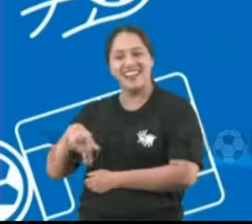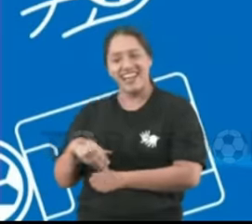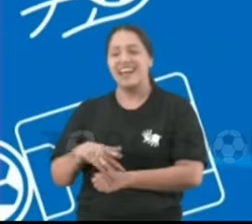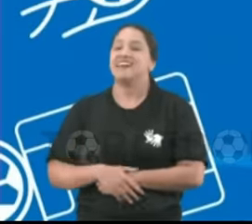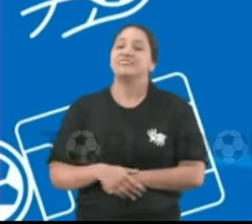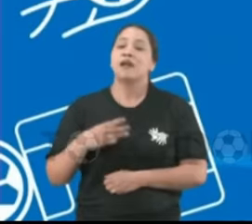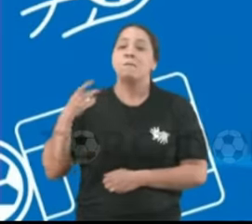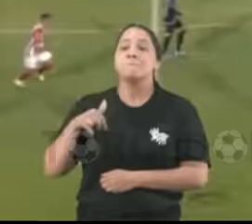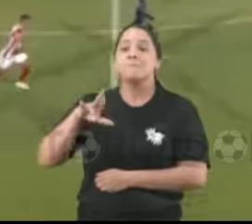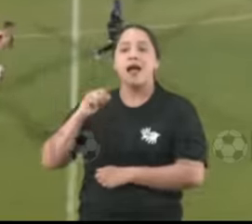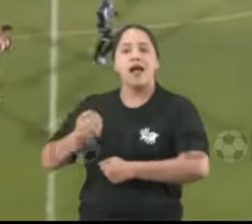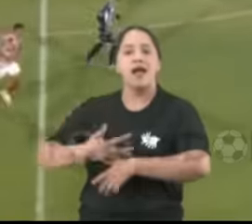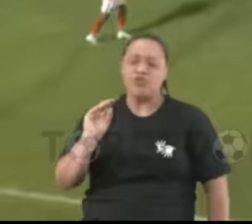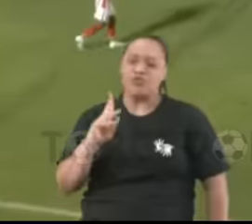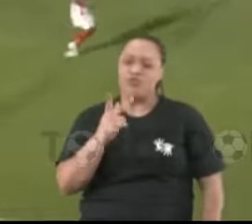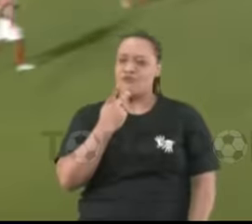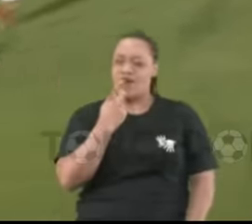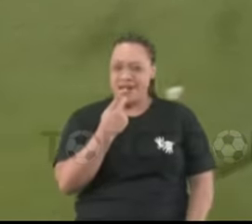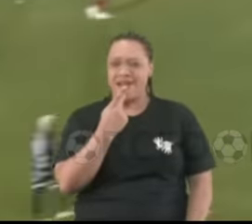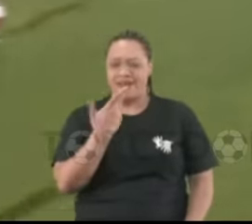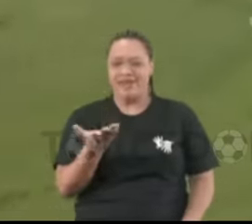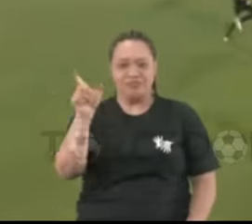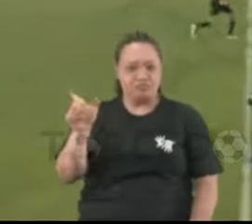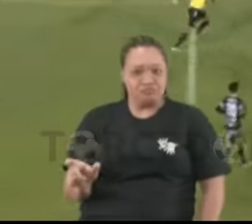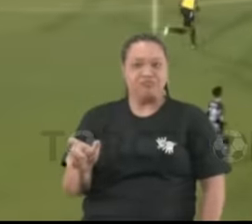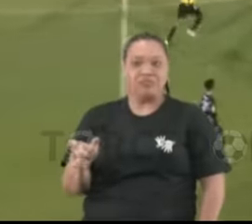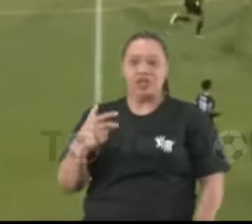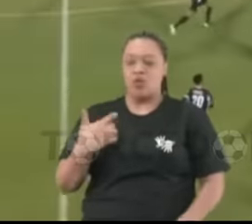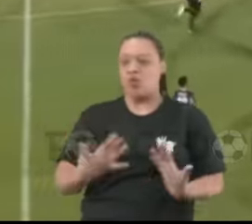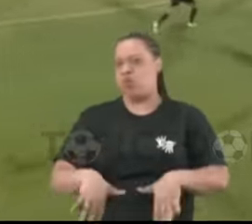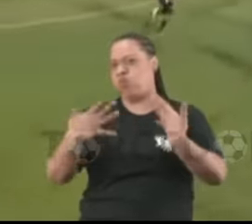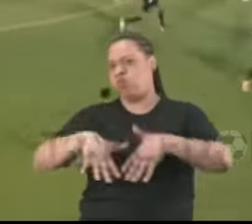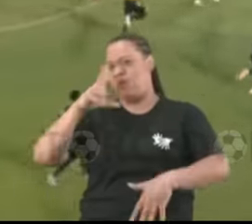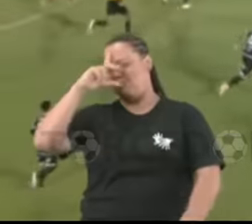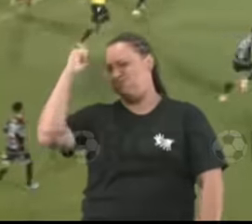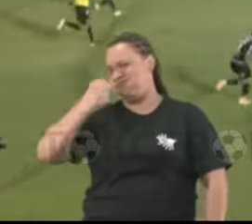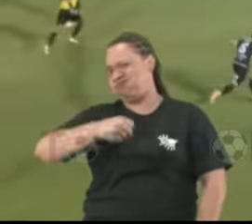Grande Mauro Vedequim, jornalista. Tem um sapo.